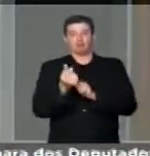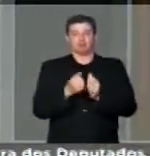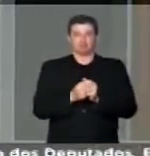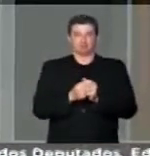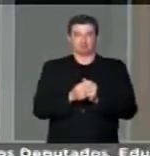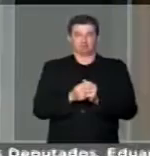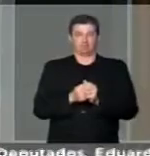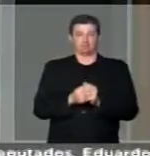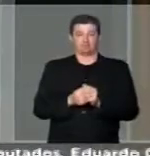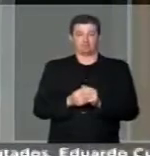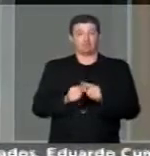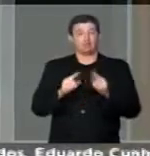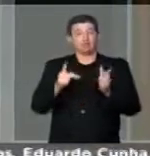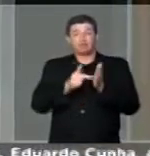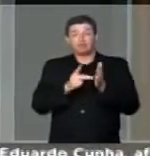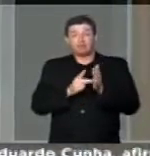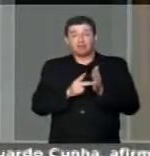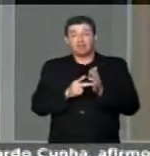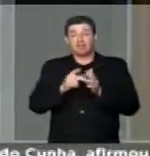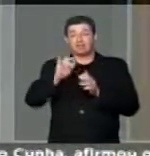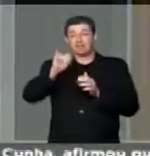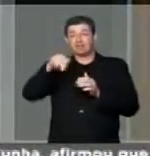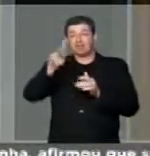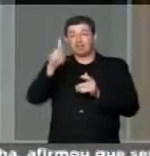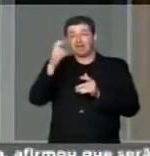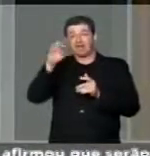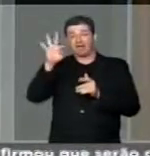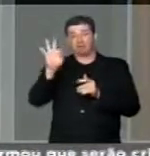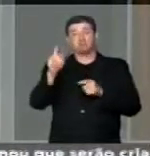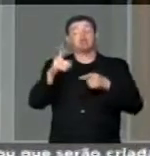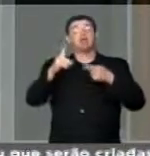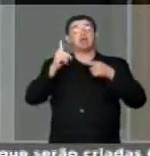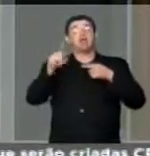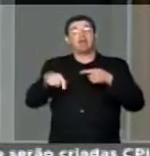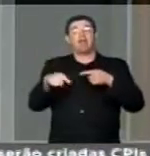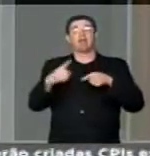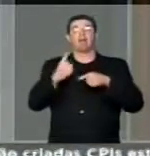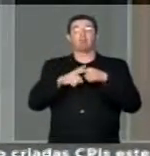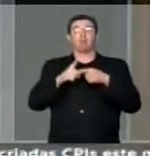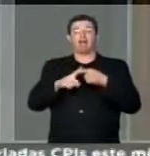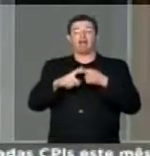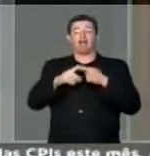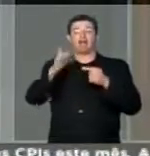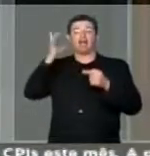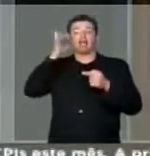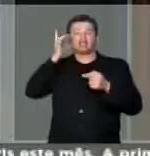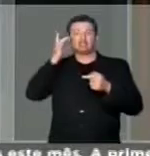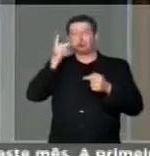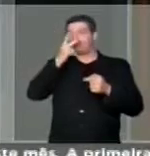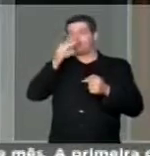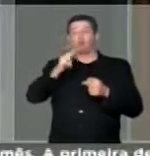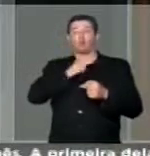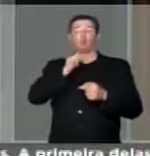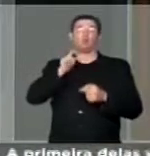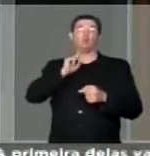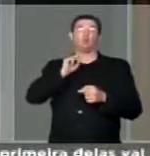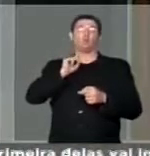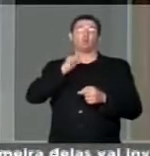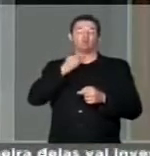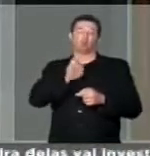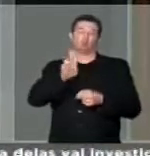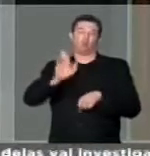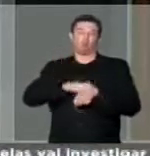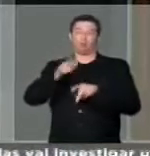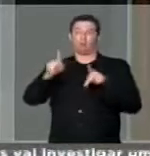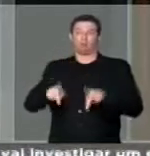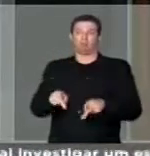Na verdade, ela está baseado, o impeachment, é na impopularidade geral da presidência com a crise